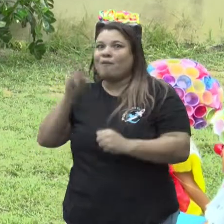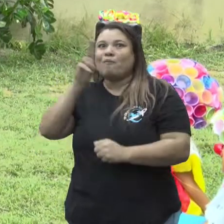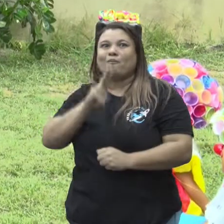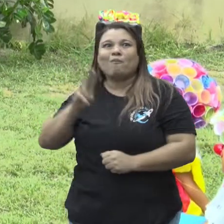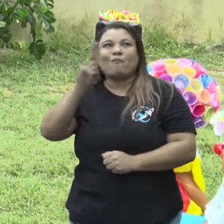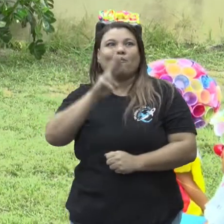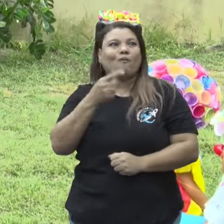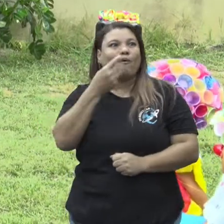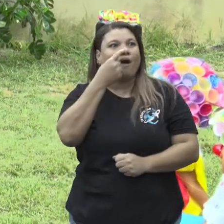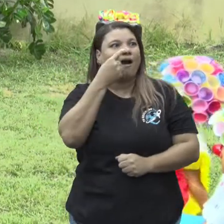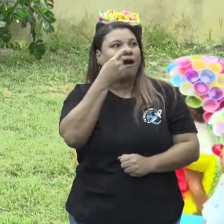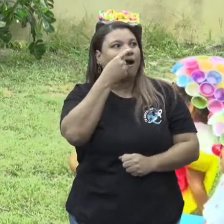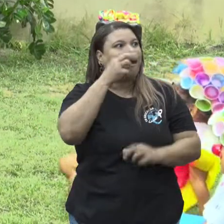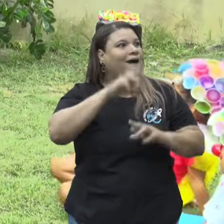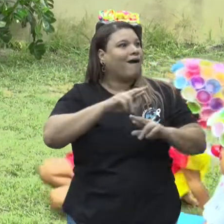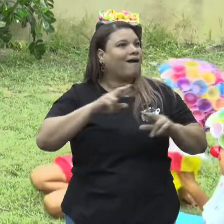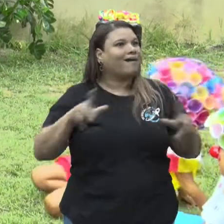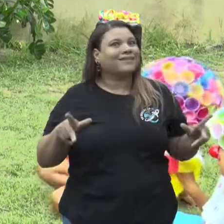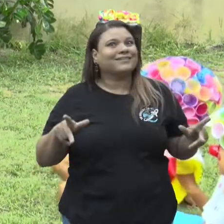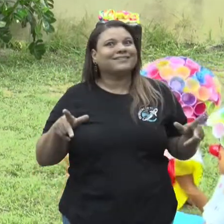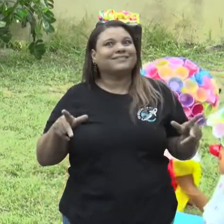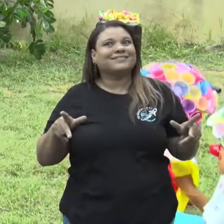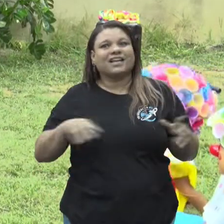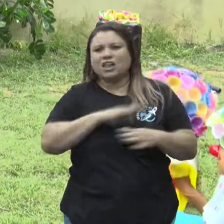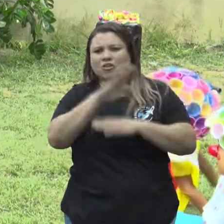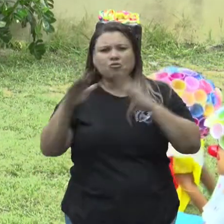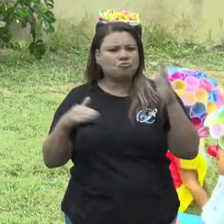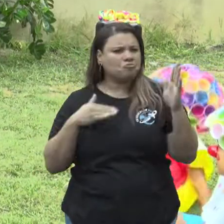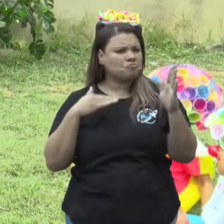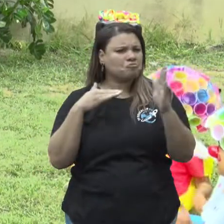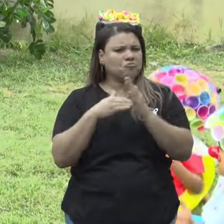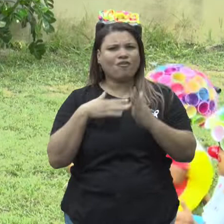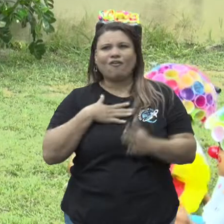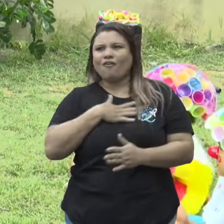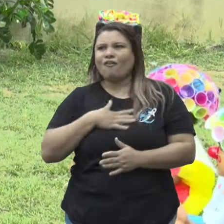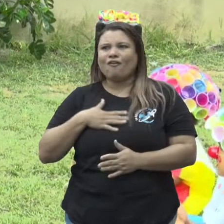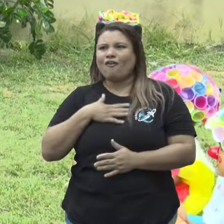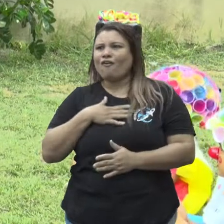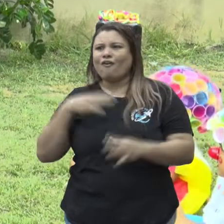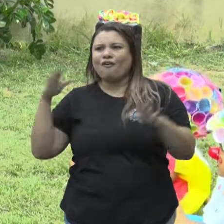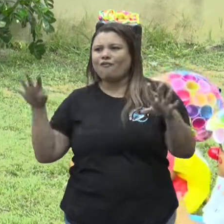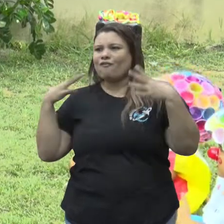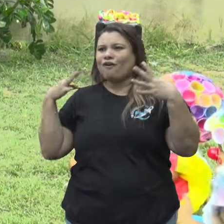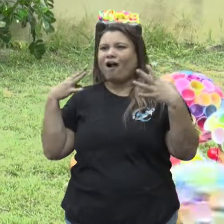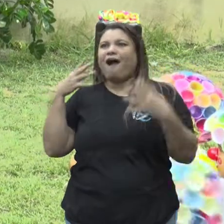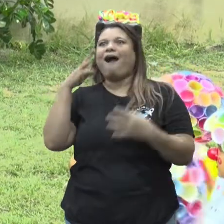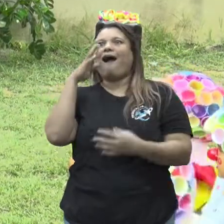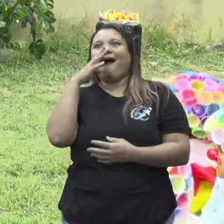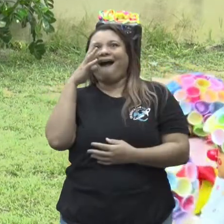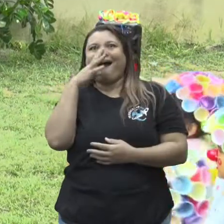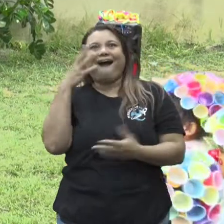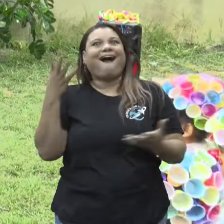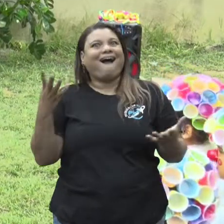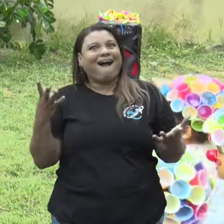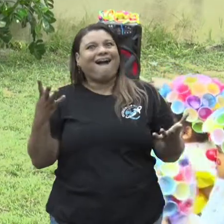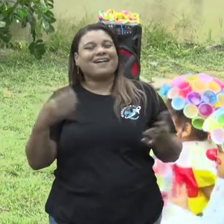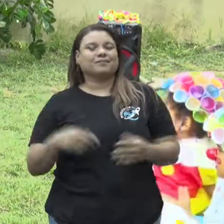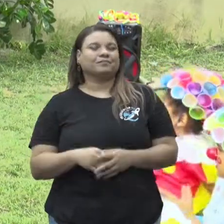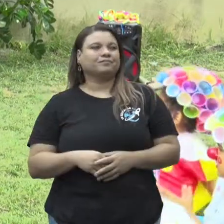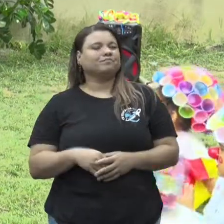todo mundo vai gostar. E o palhaço então foi lá, pensou, ele escolheu o